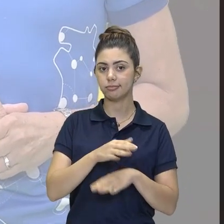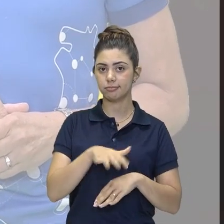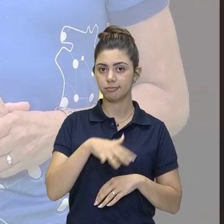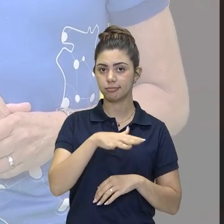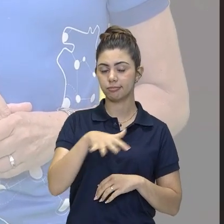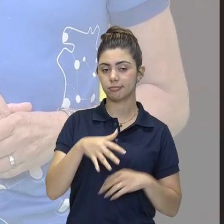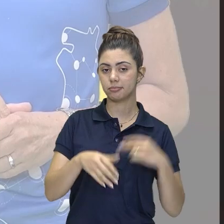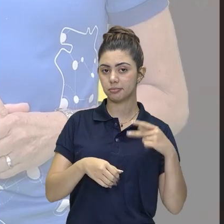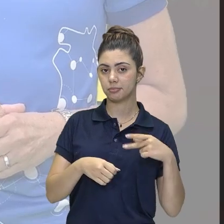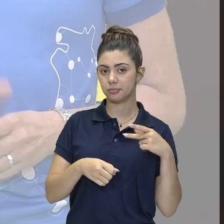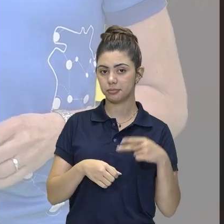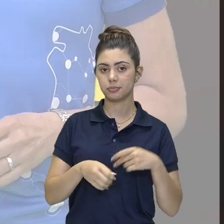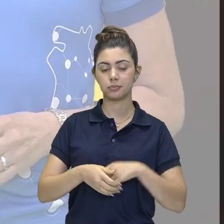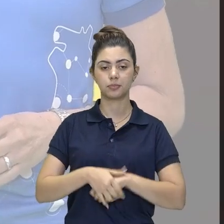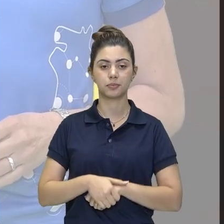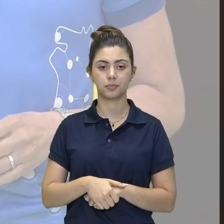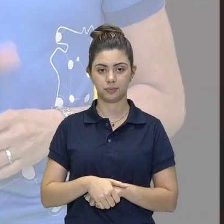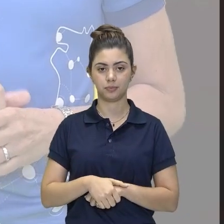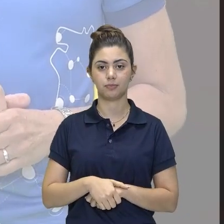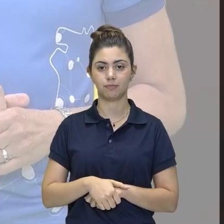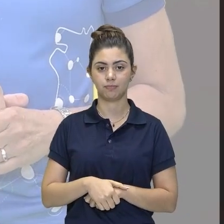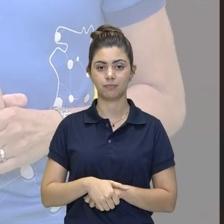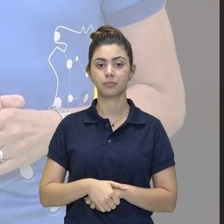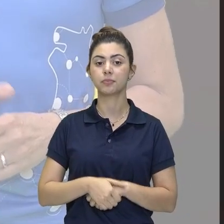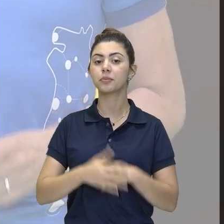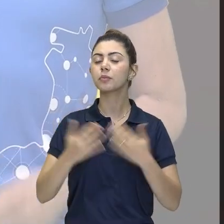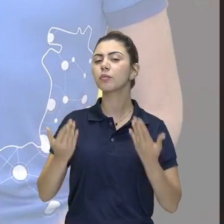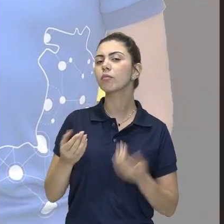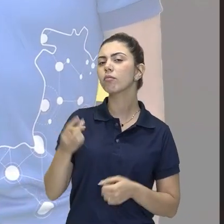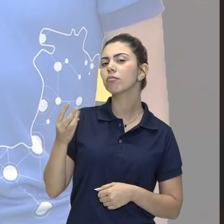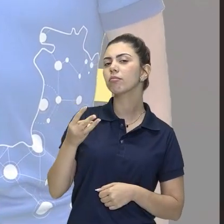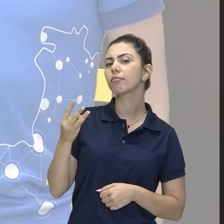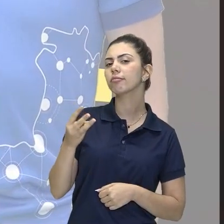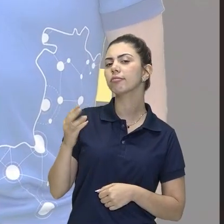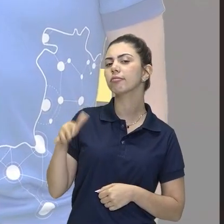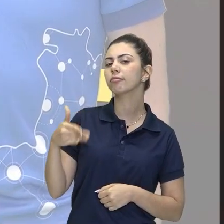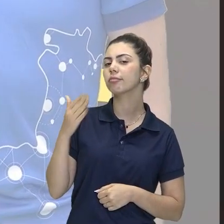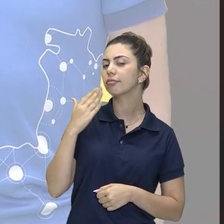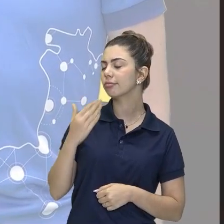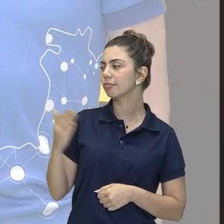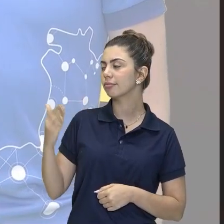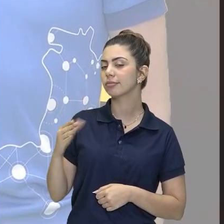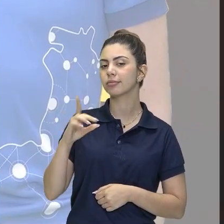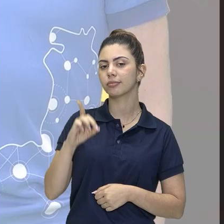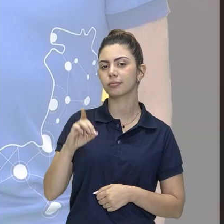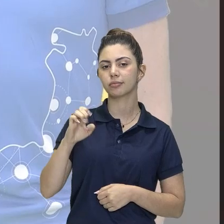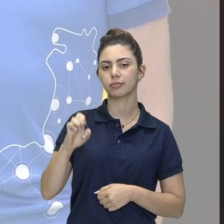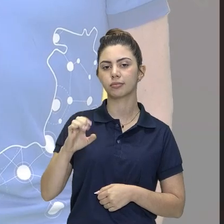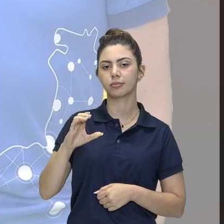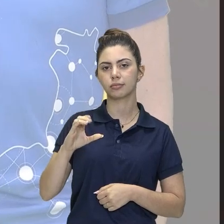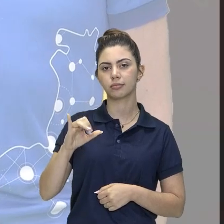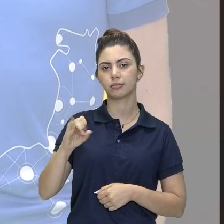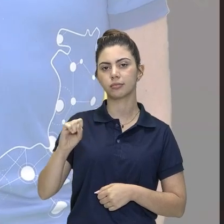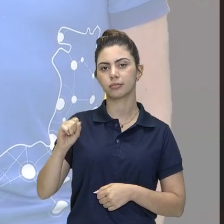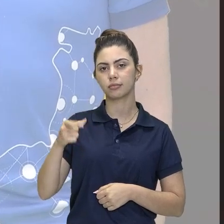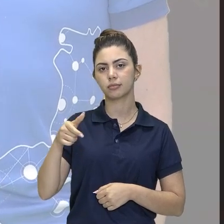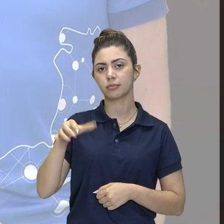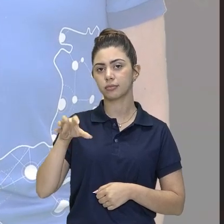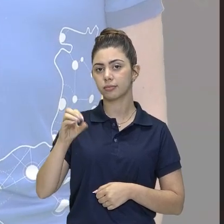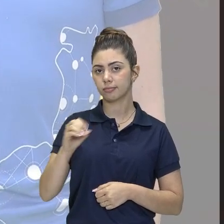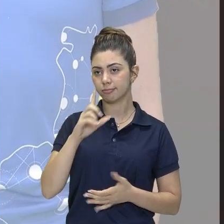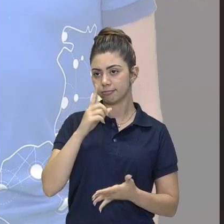de acordo com esse autor. E o terceiro nível, ele chama de decisão. Esse terceiro